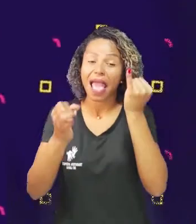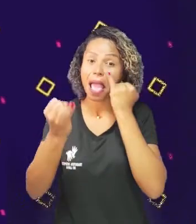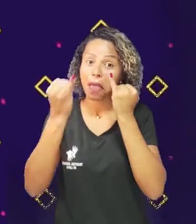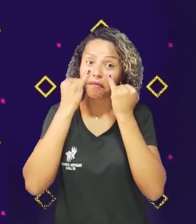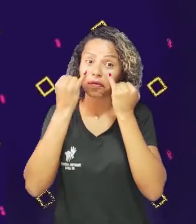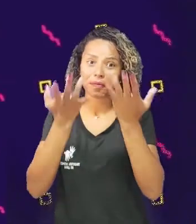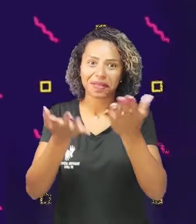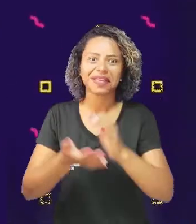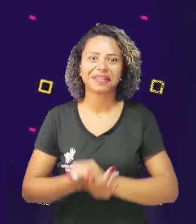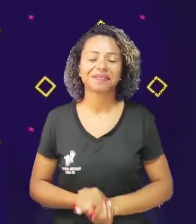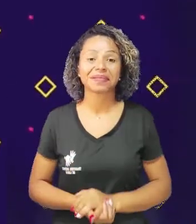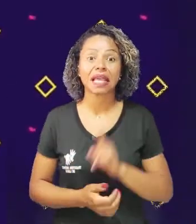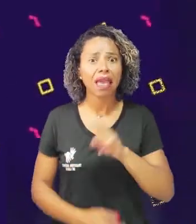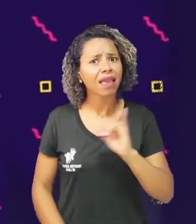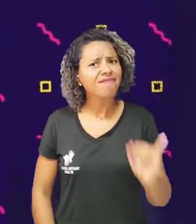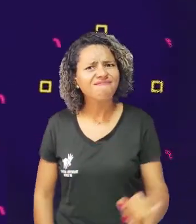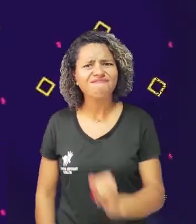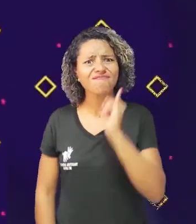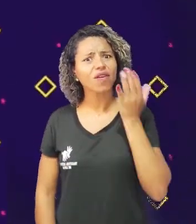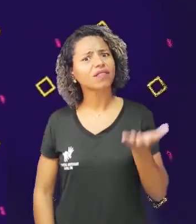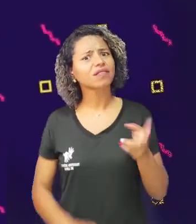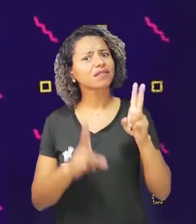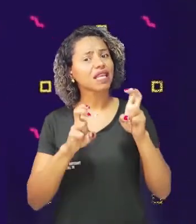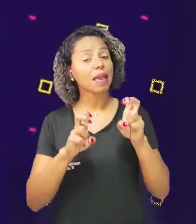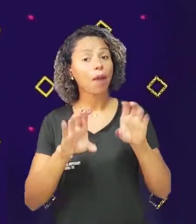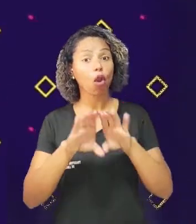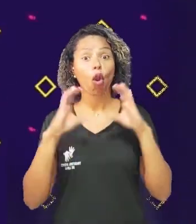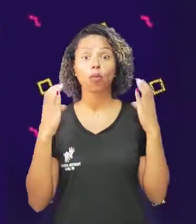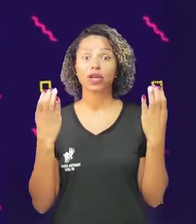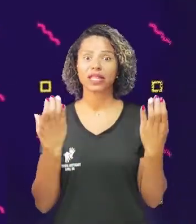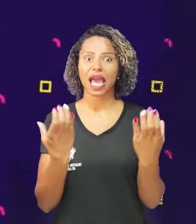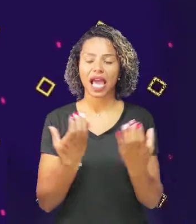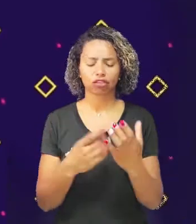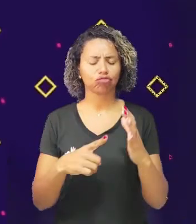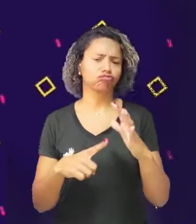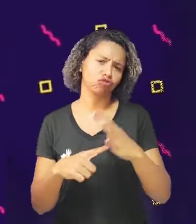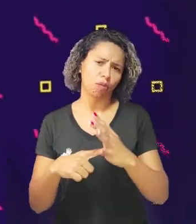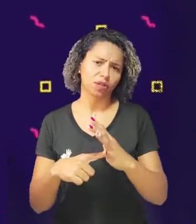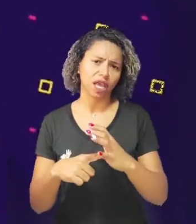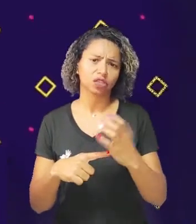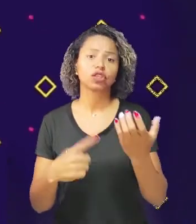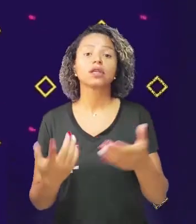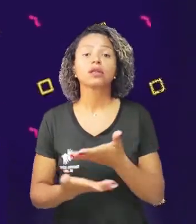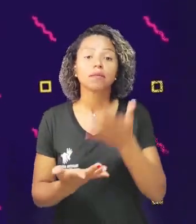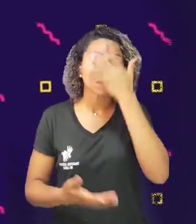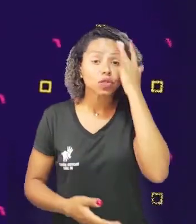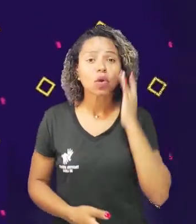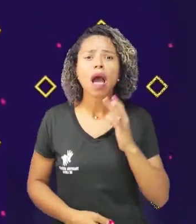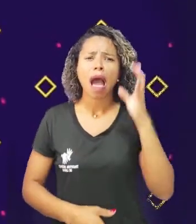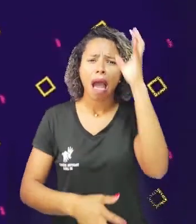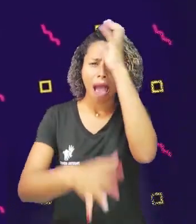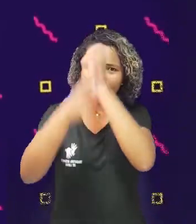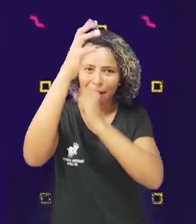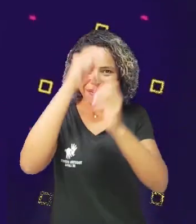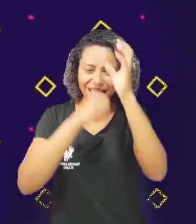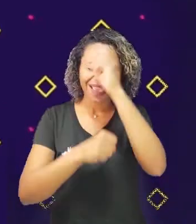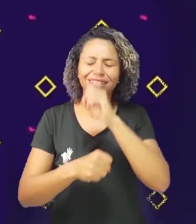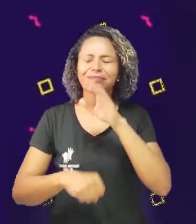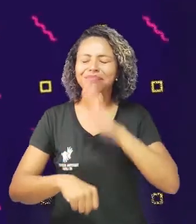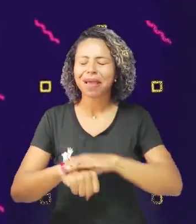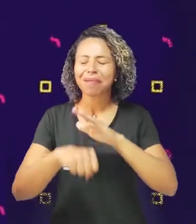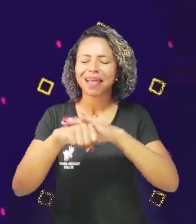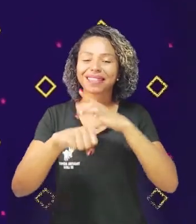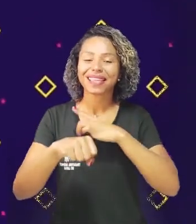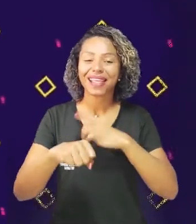agora com essa informação. A importância disso para a comunidade, por exemplo, é que as pessoas vão